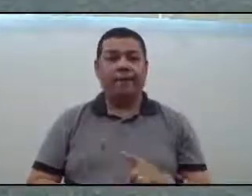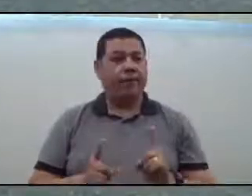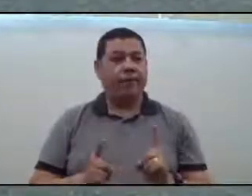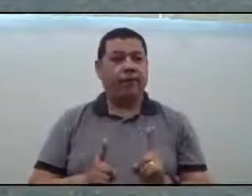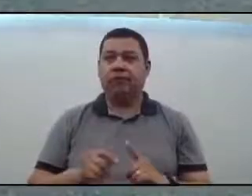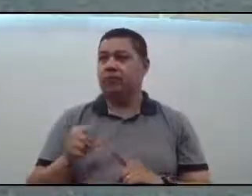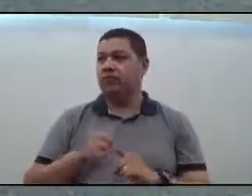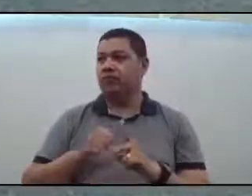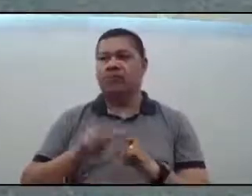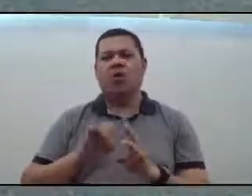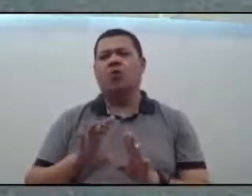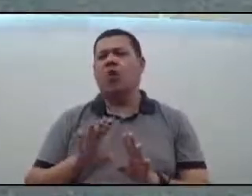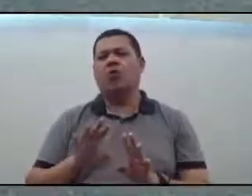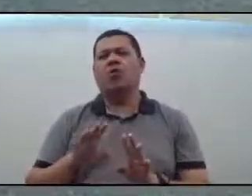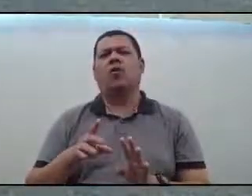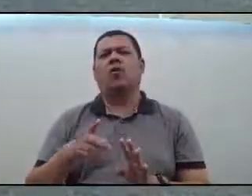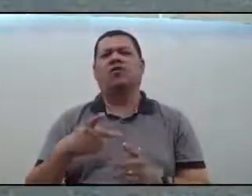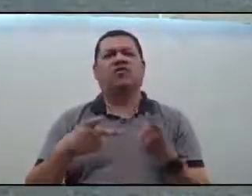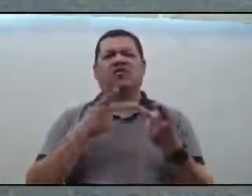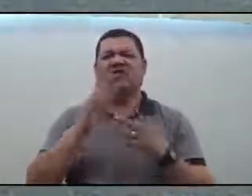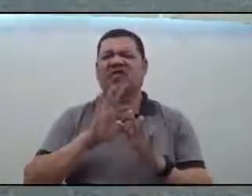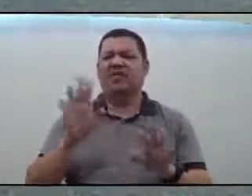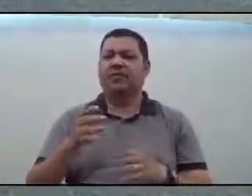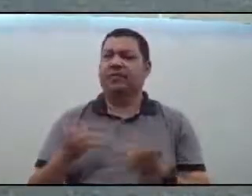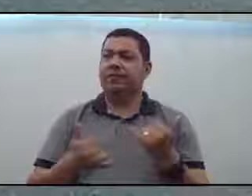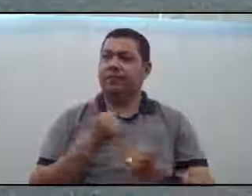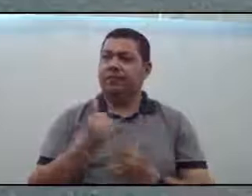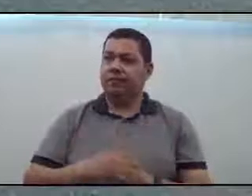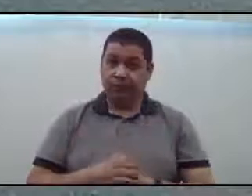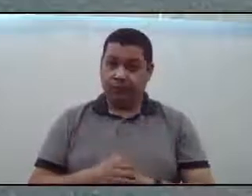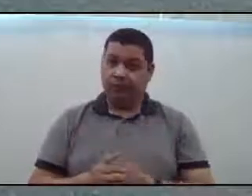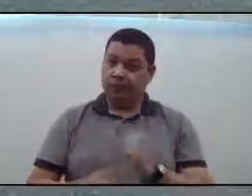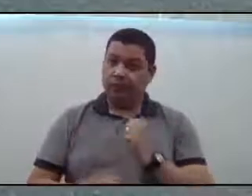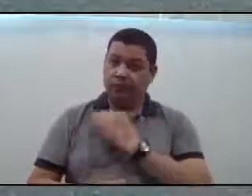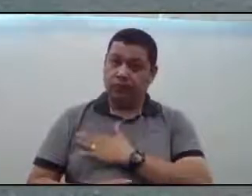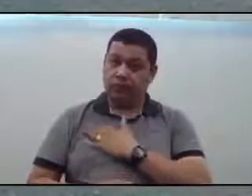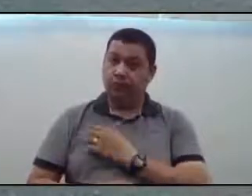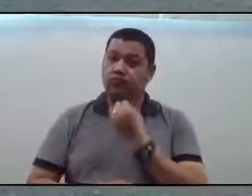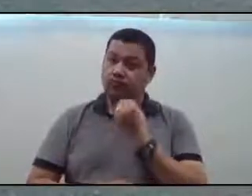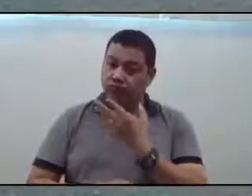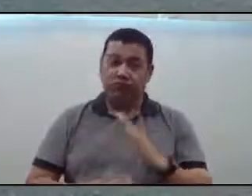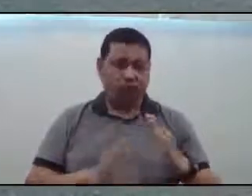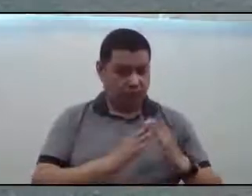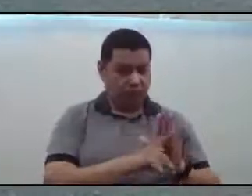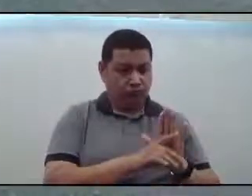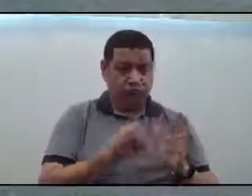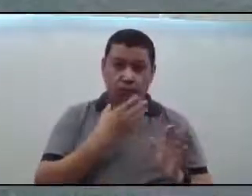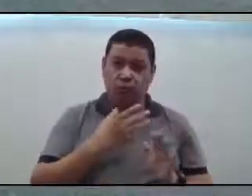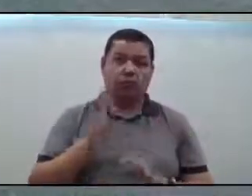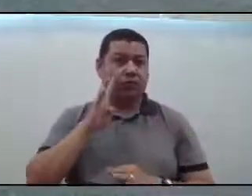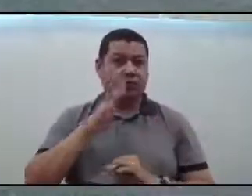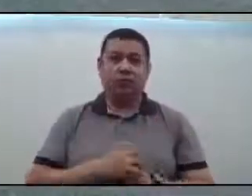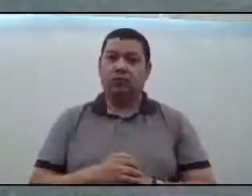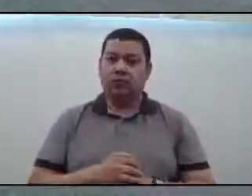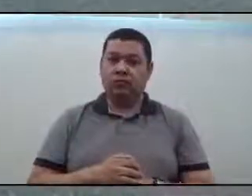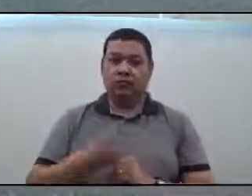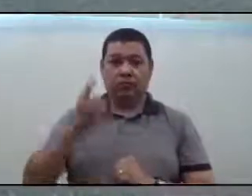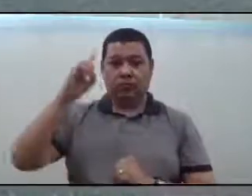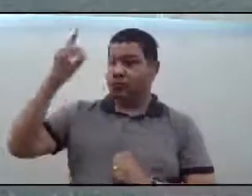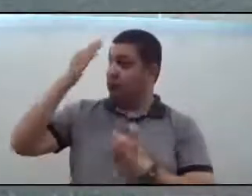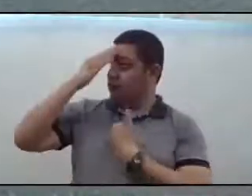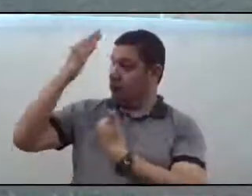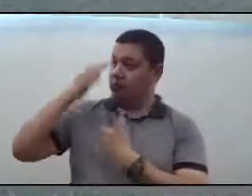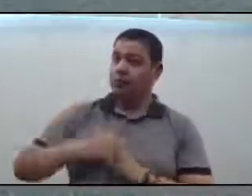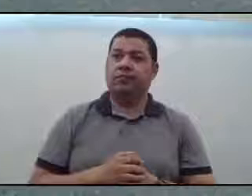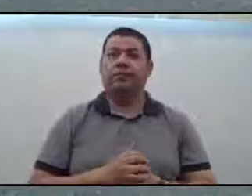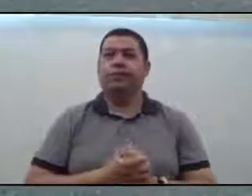só um dito popular mesmo, foi um mês muito produtivo para essa casa de lei, e agradecer a Deus por essa